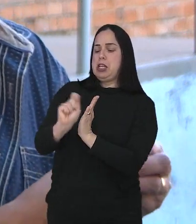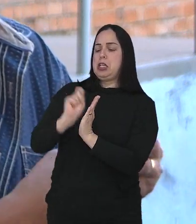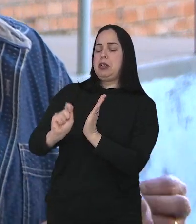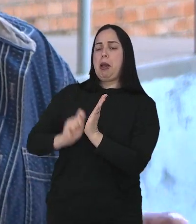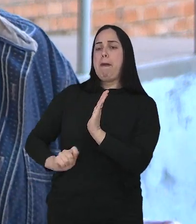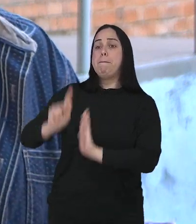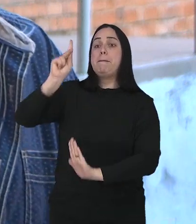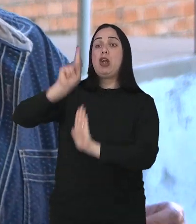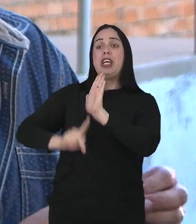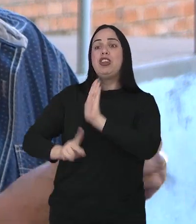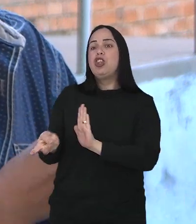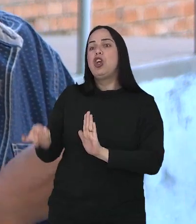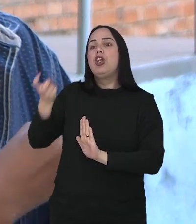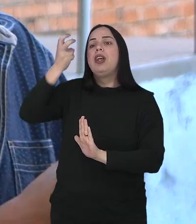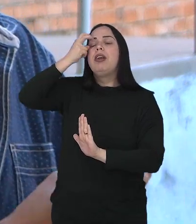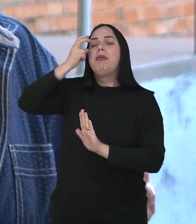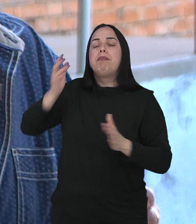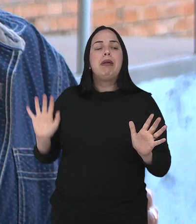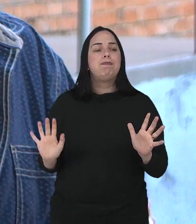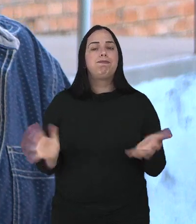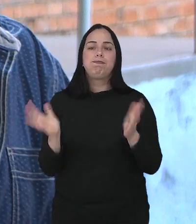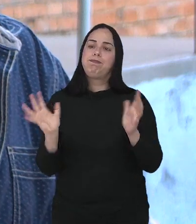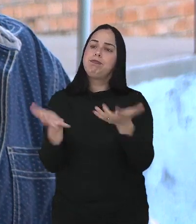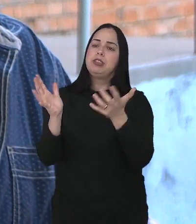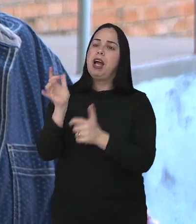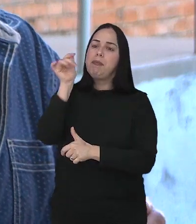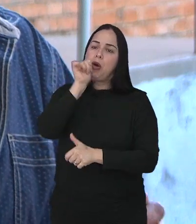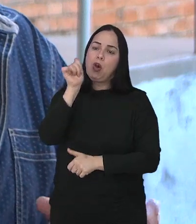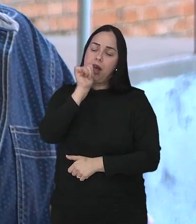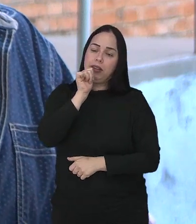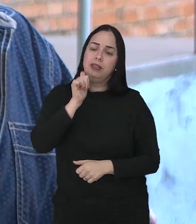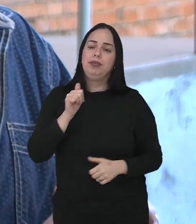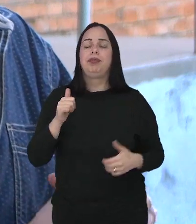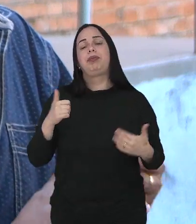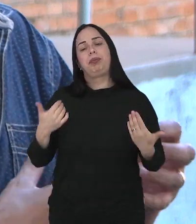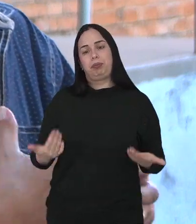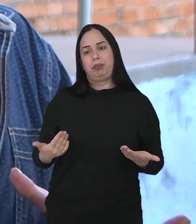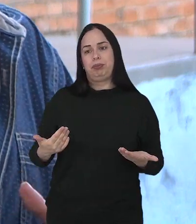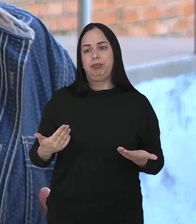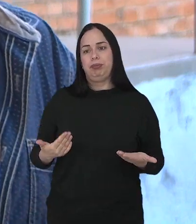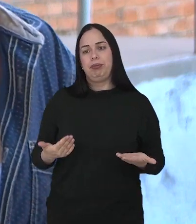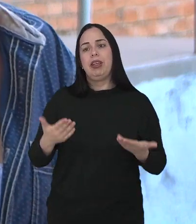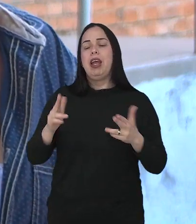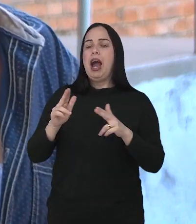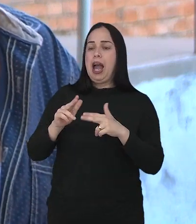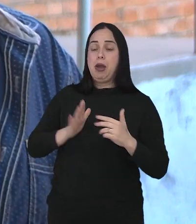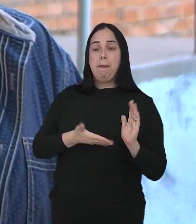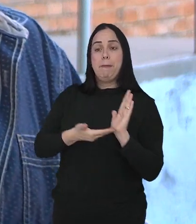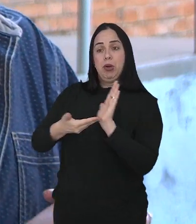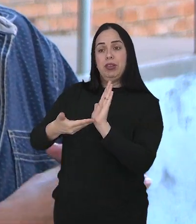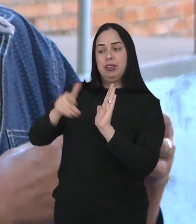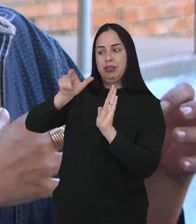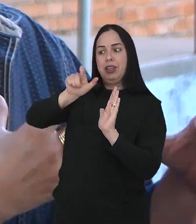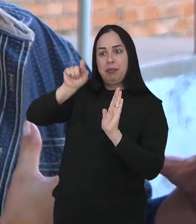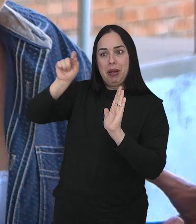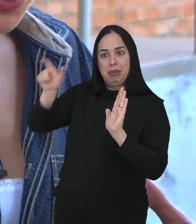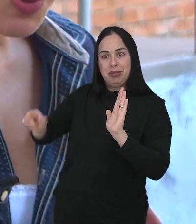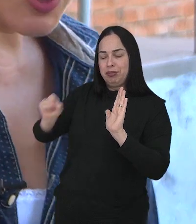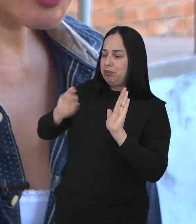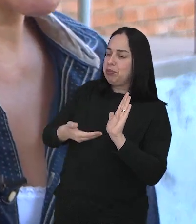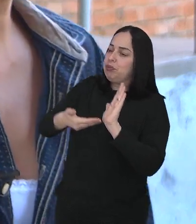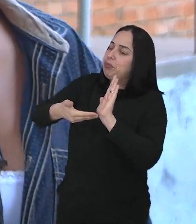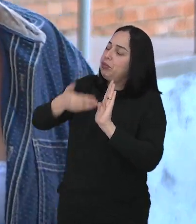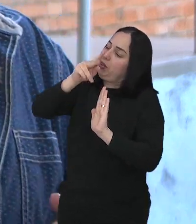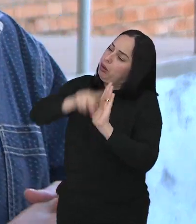escrever projetos culturais para fortalecer mulheres. E aí eu trouxe para a Fundação Cultural um esboço